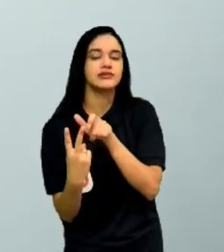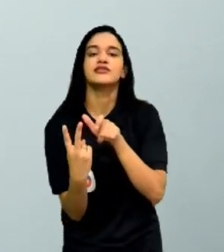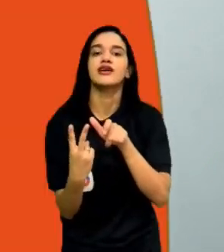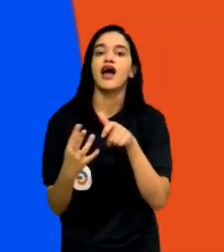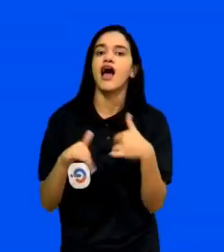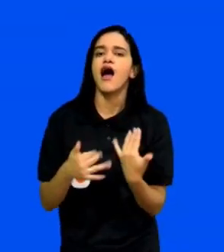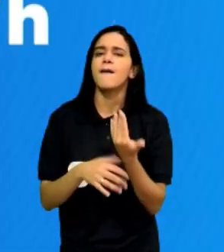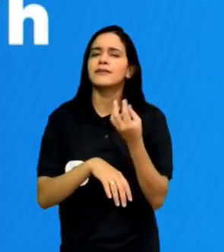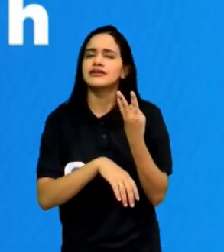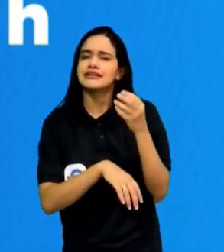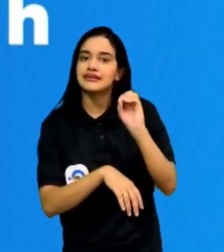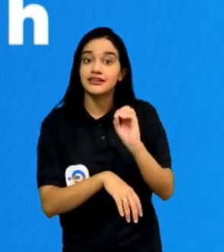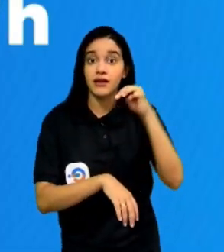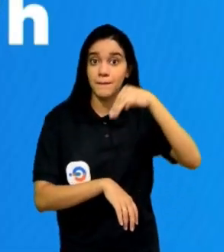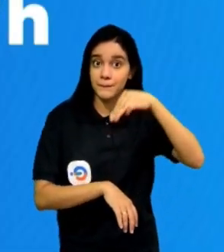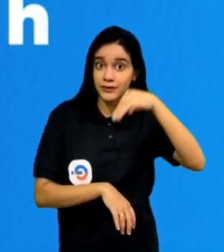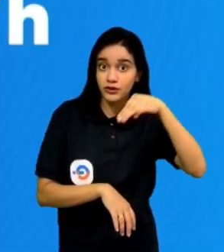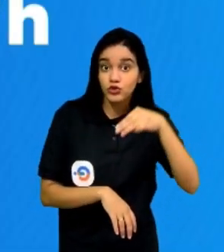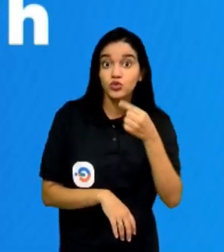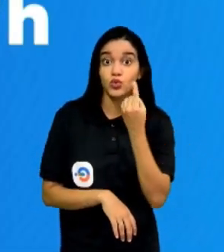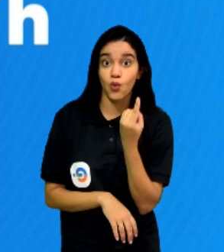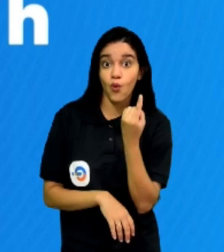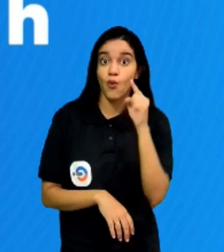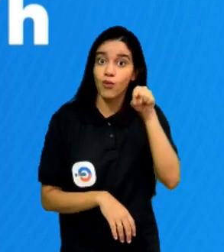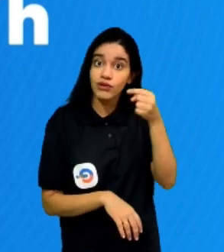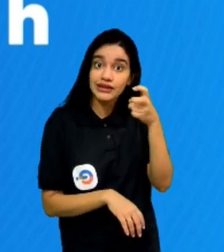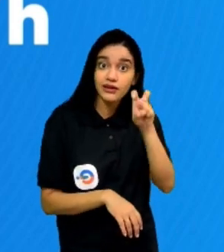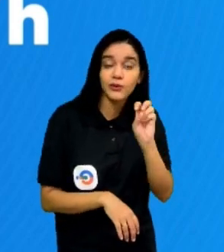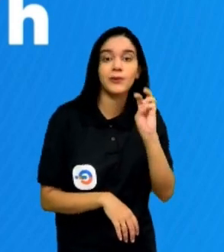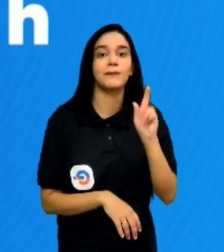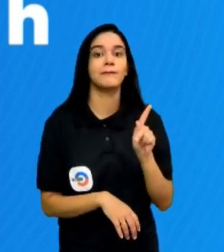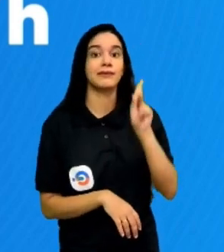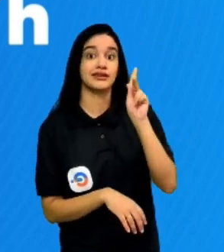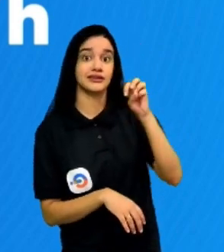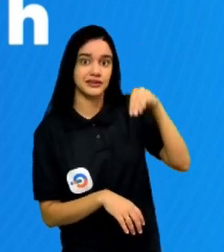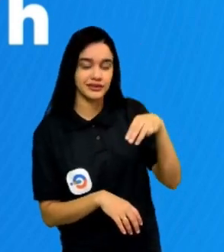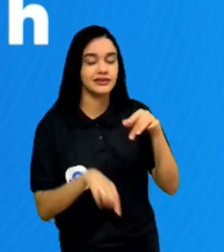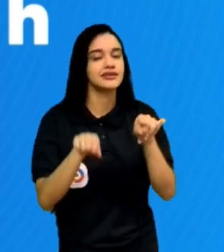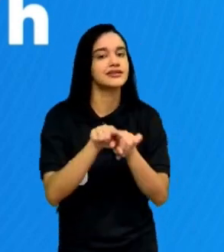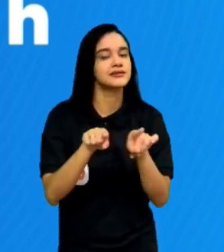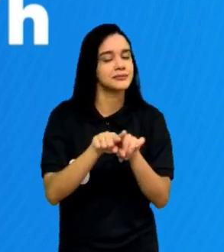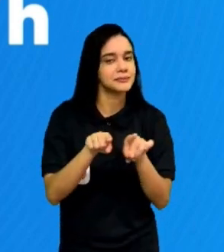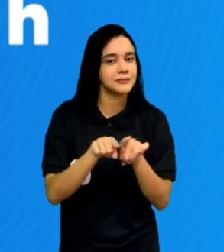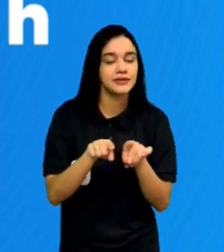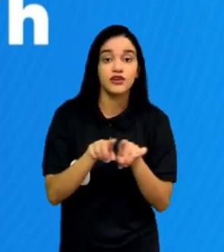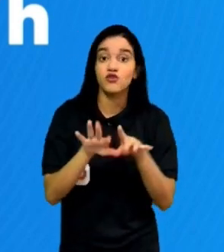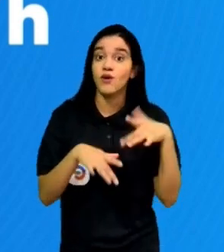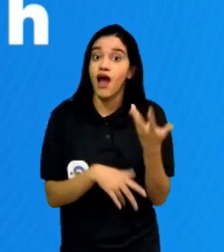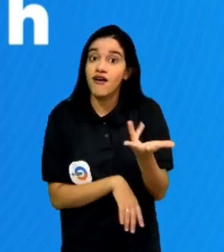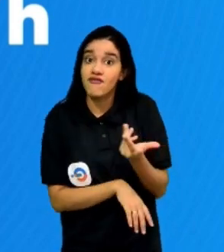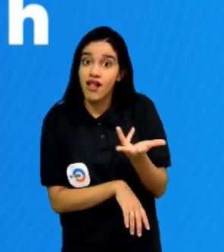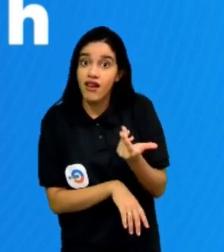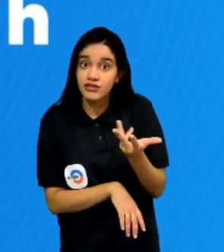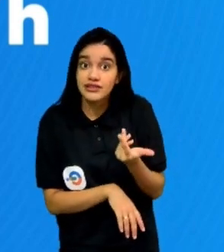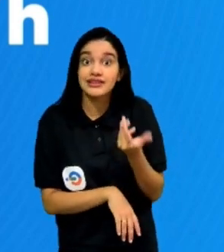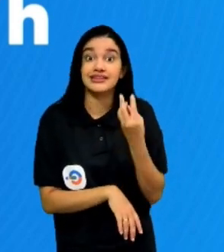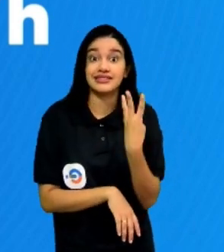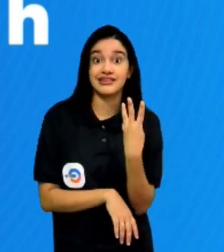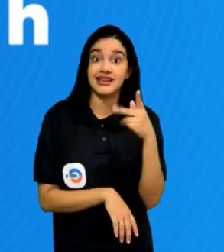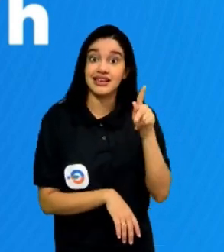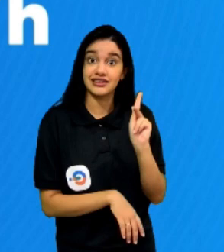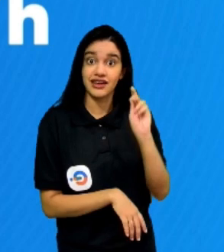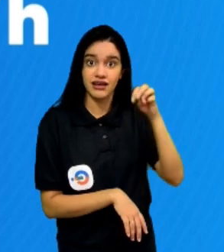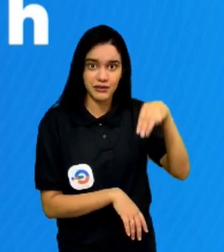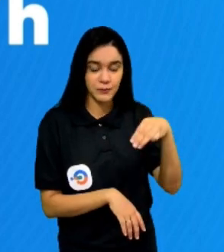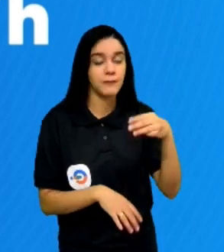esse trajeto de 1,5 km a uma velocidade de 3 km por hora. Já o segundo rapaz precisa